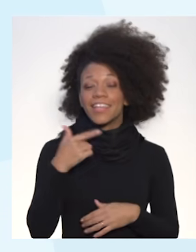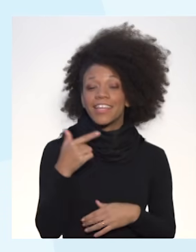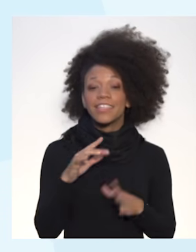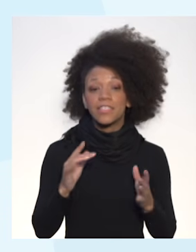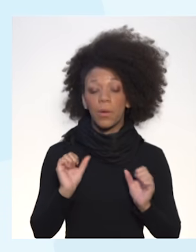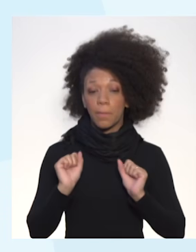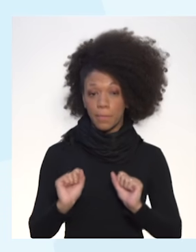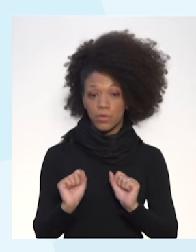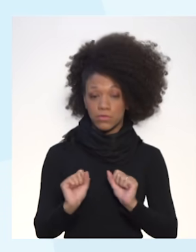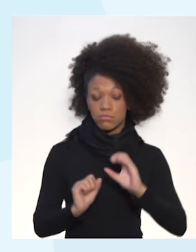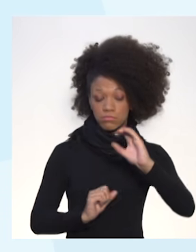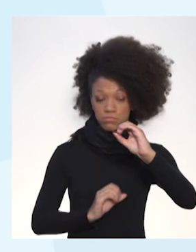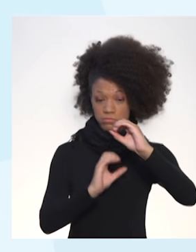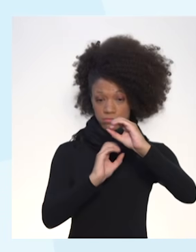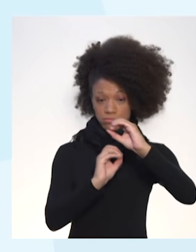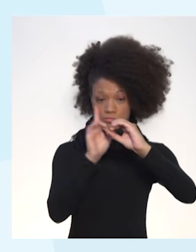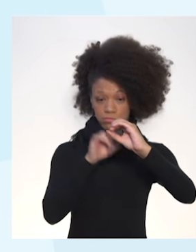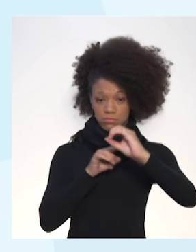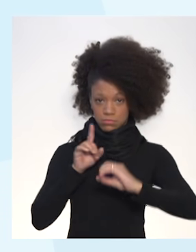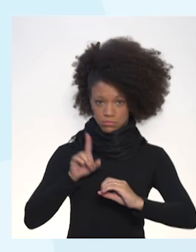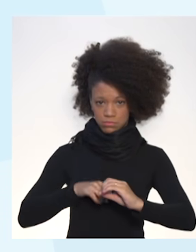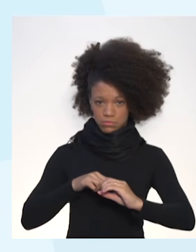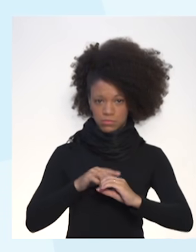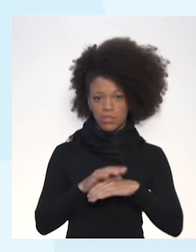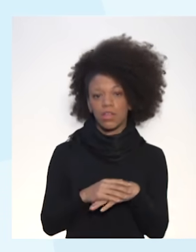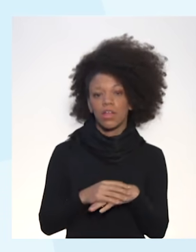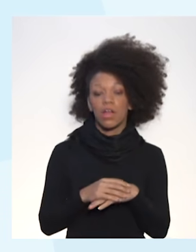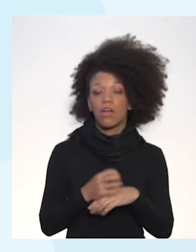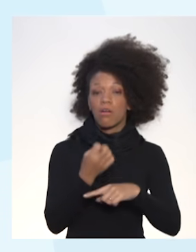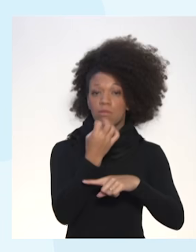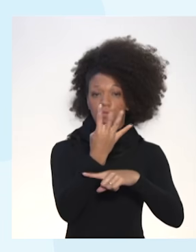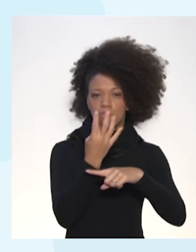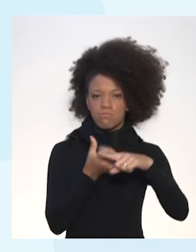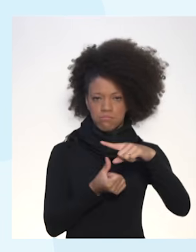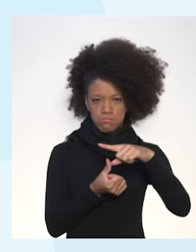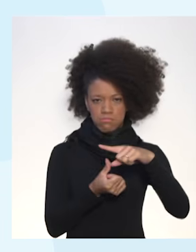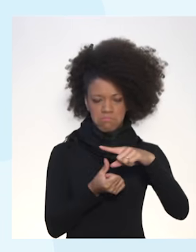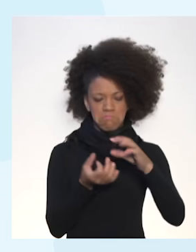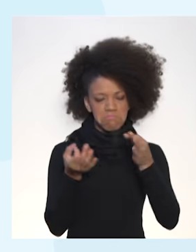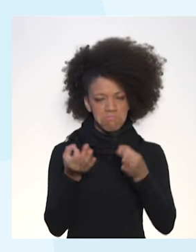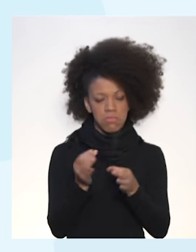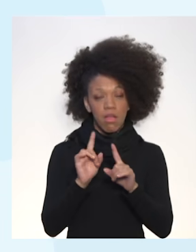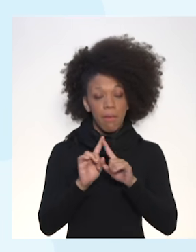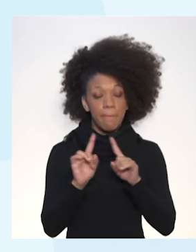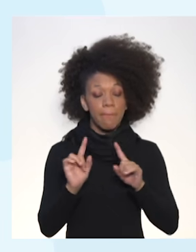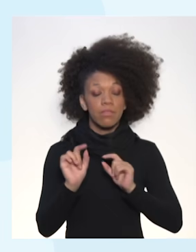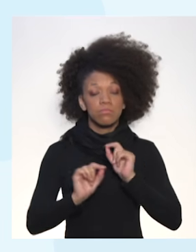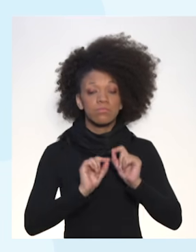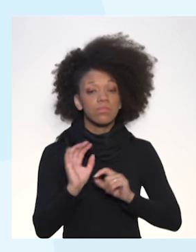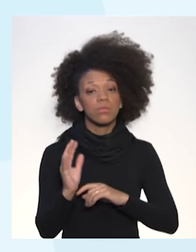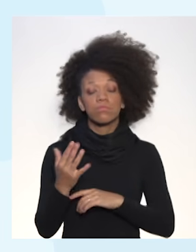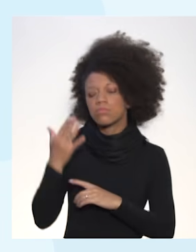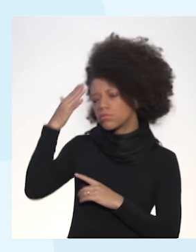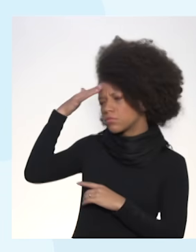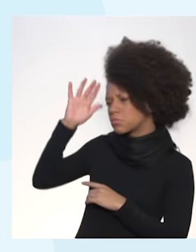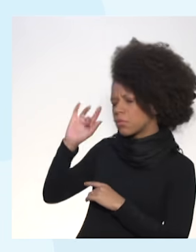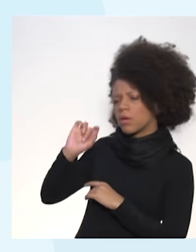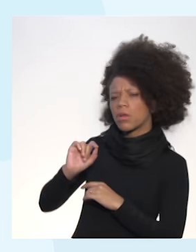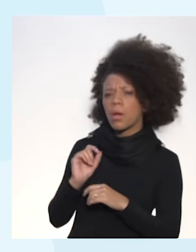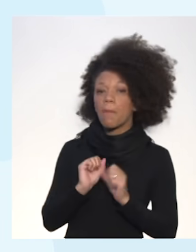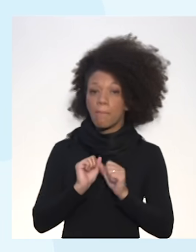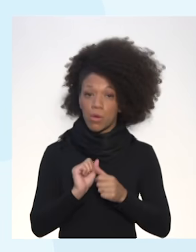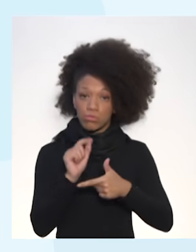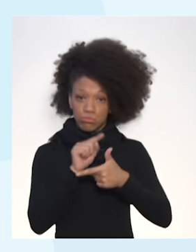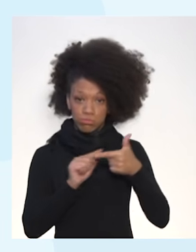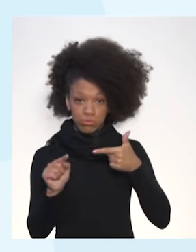aqui, ó, o 4 sexto, assim como o professor André falou, é, muito bem colocado. É. Só que aí, né, Osmar, eu posso dividir mais uma vez por 2